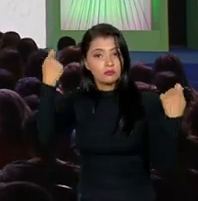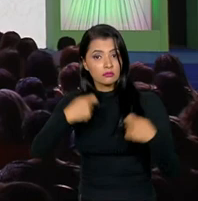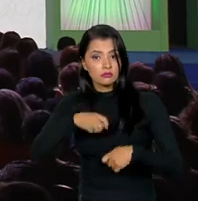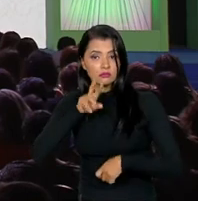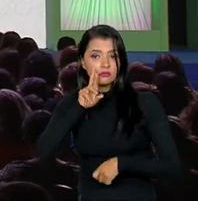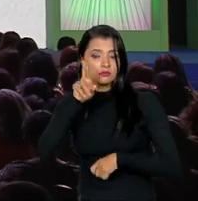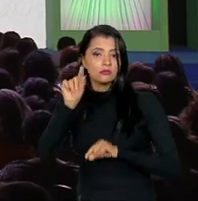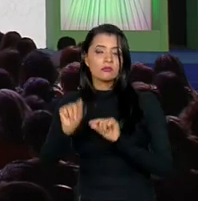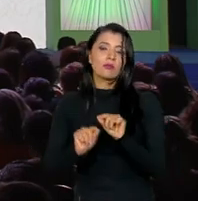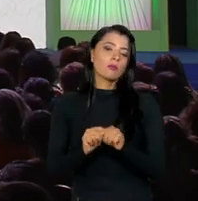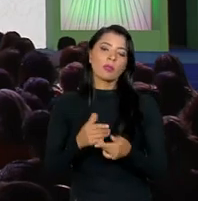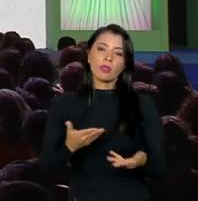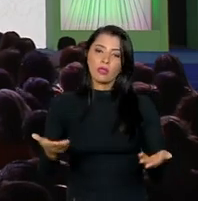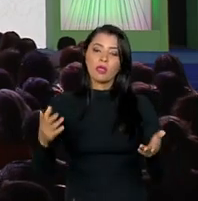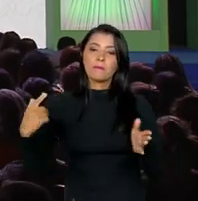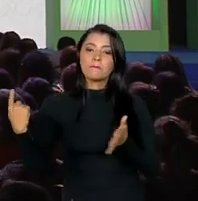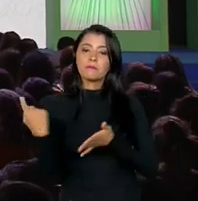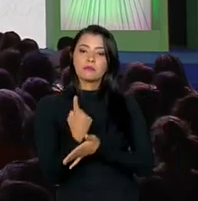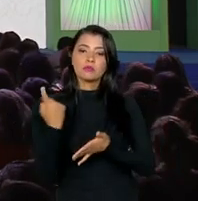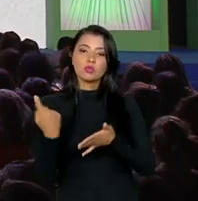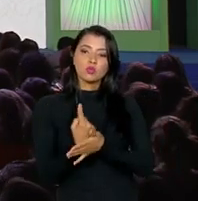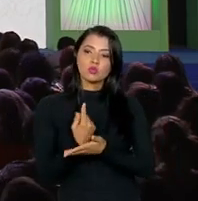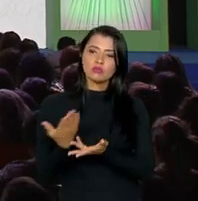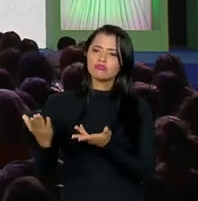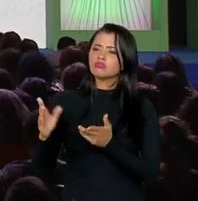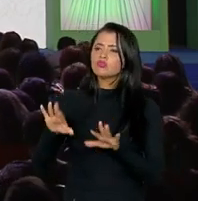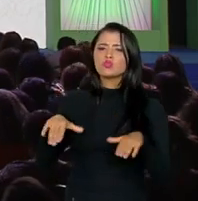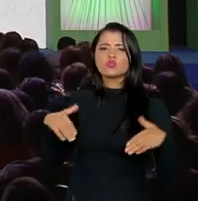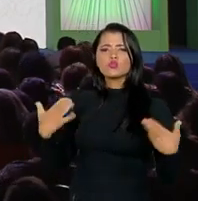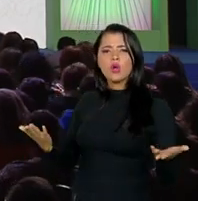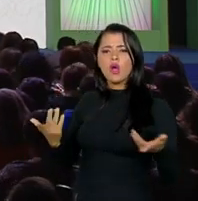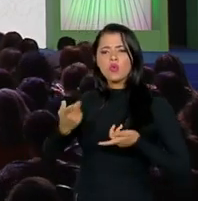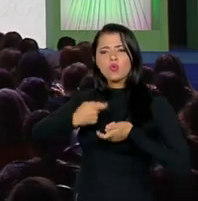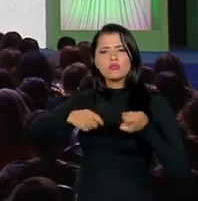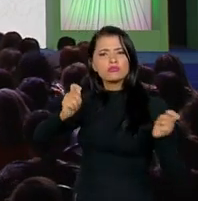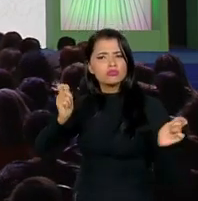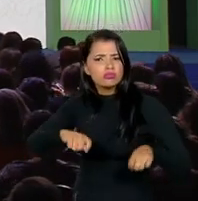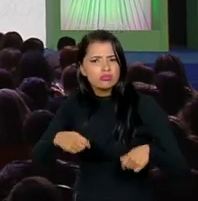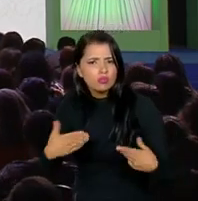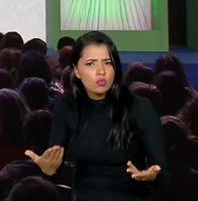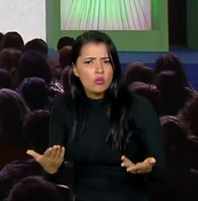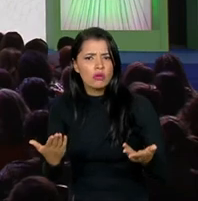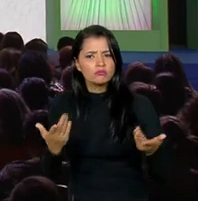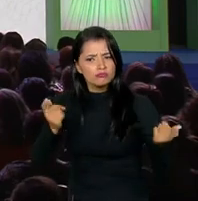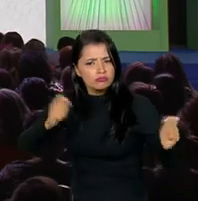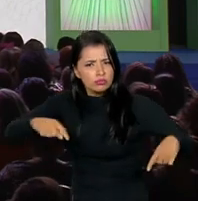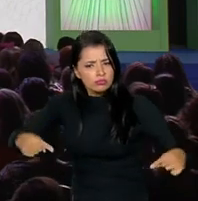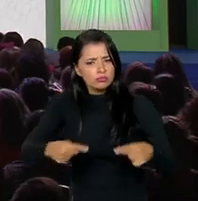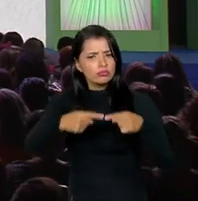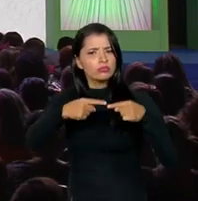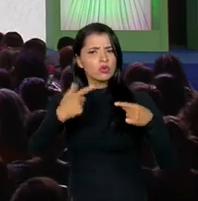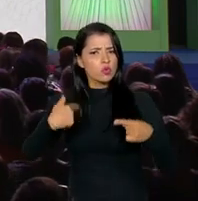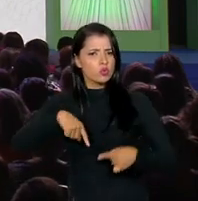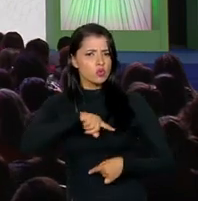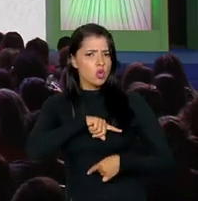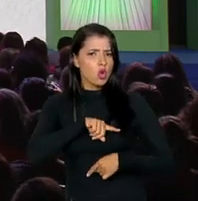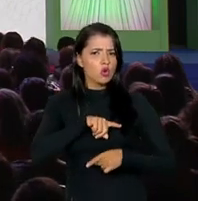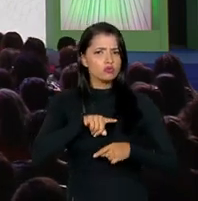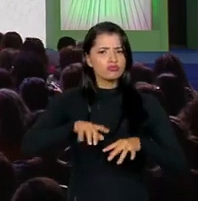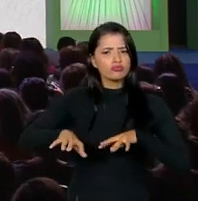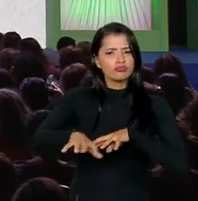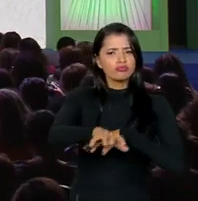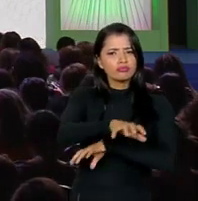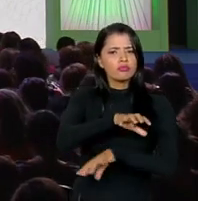responder a pergunta aqui: qual é a economia possível e compatível com os nossos